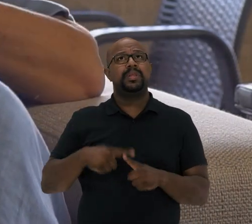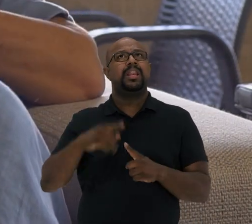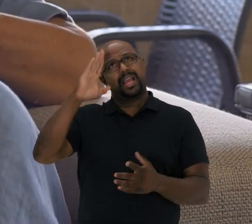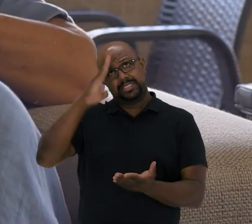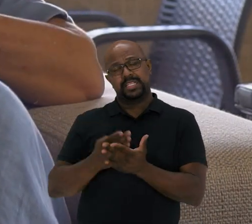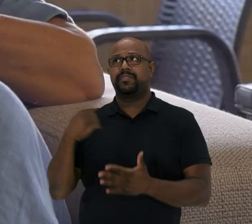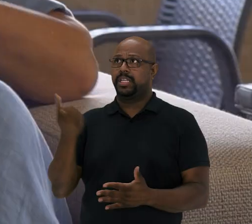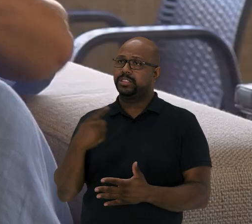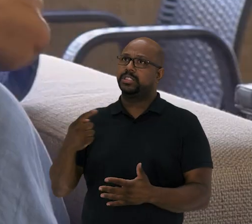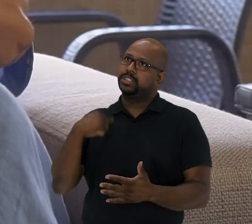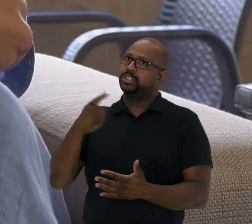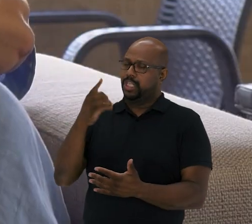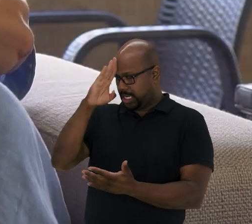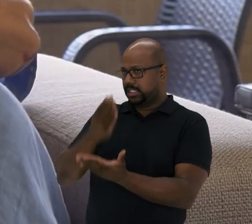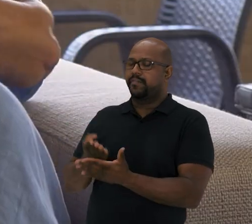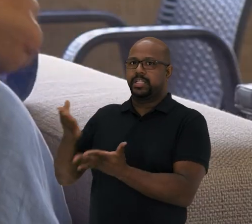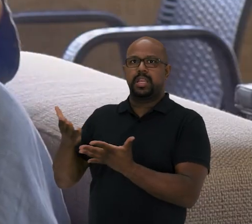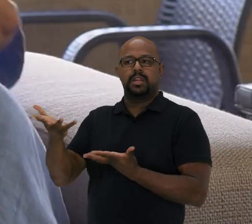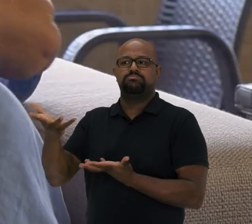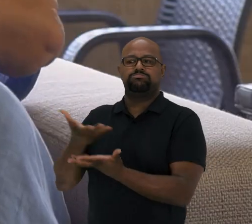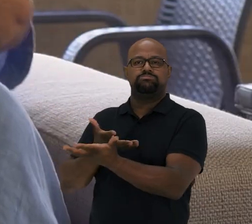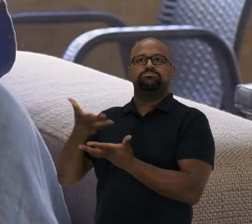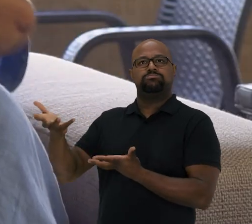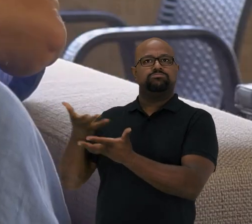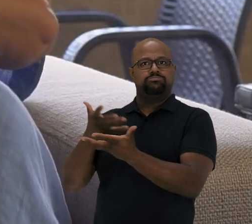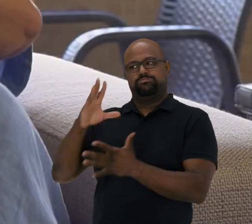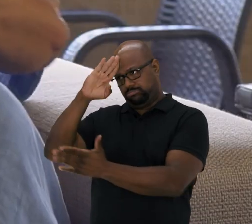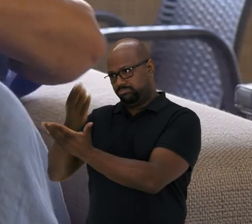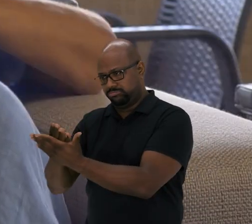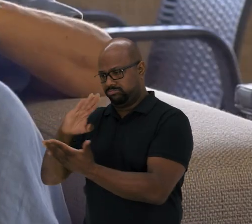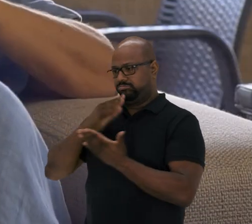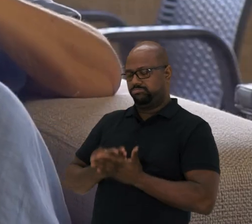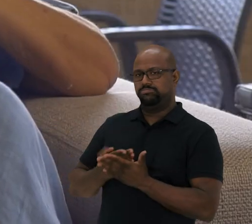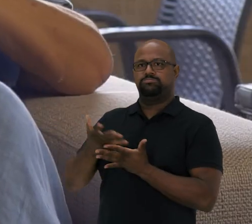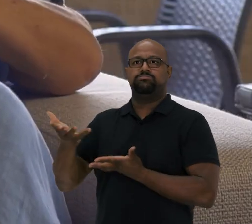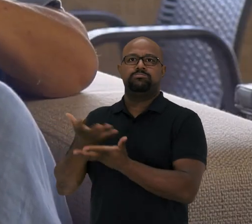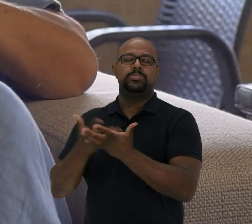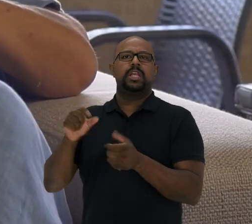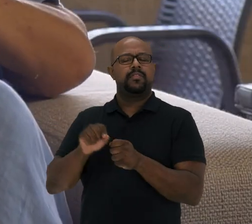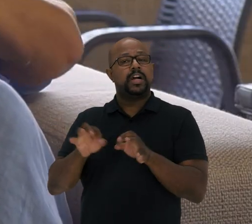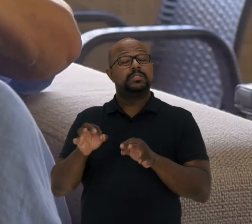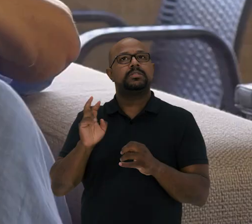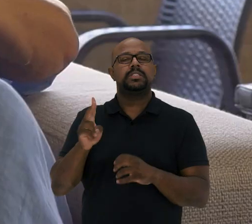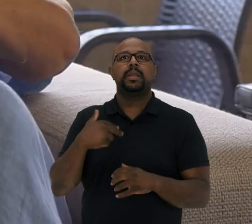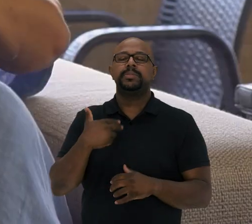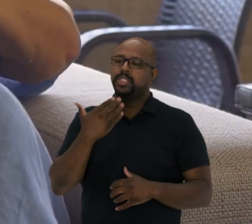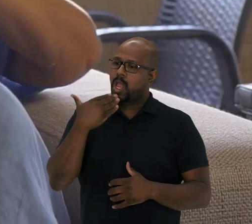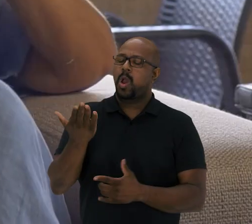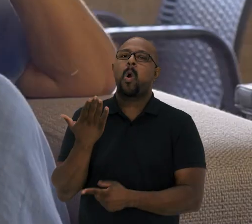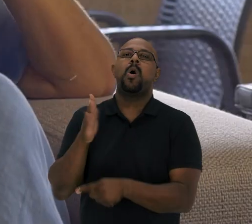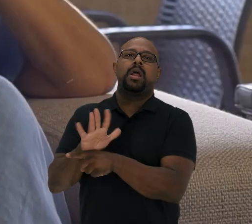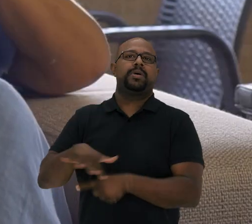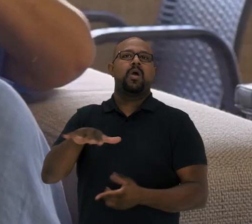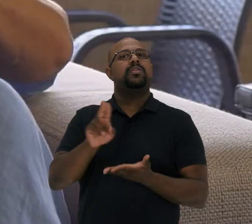porque ele acreditava na gente, e a gente acreditava nele também, era uma credibilidade de ida e vinda, né? Ele fazia questão de